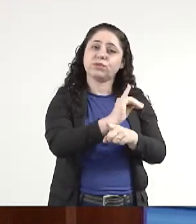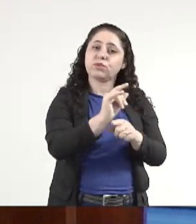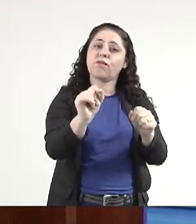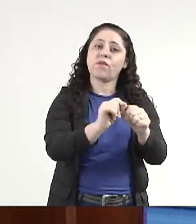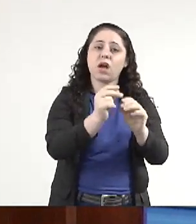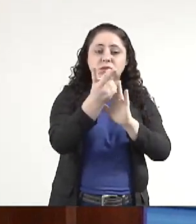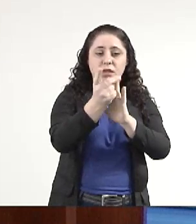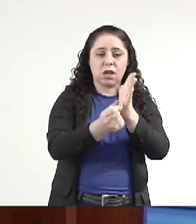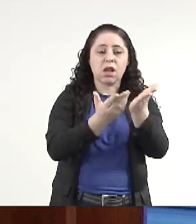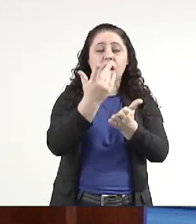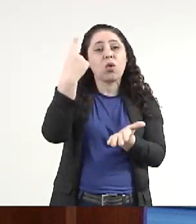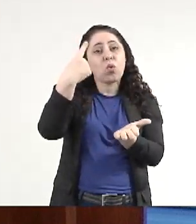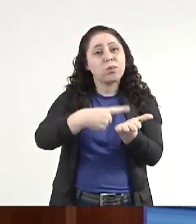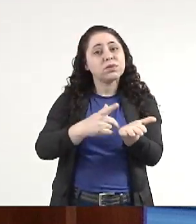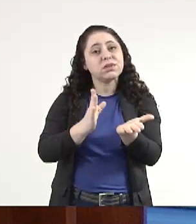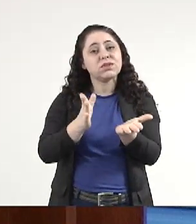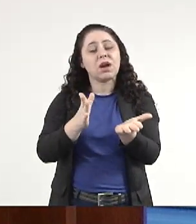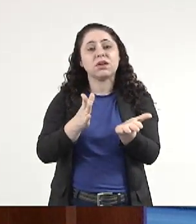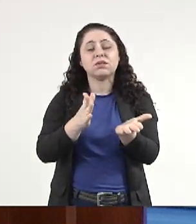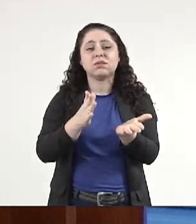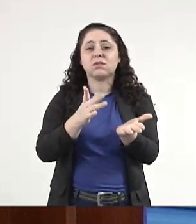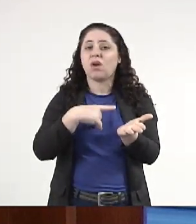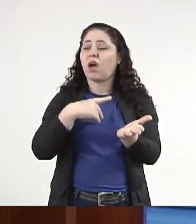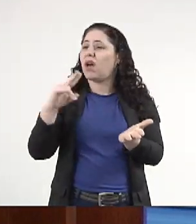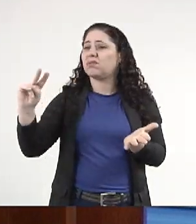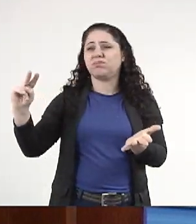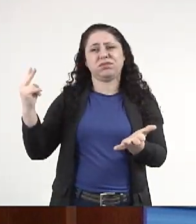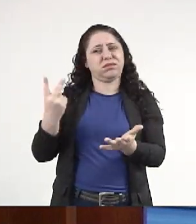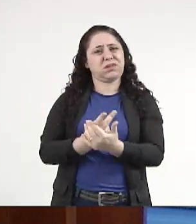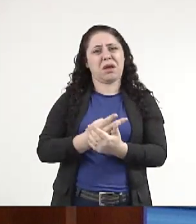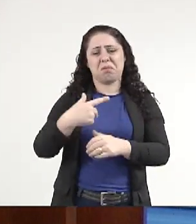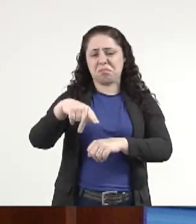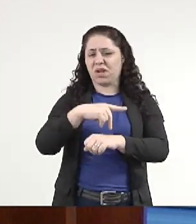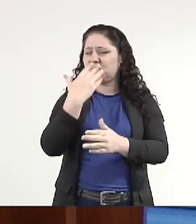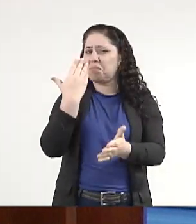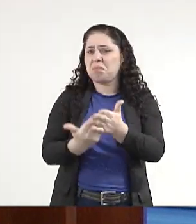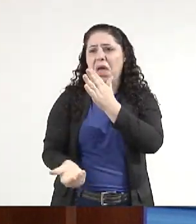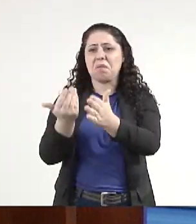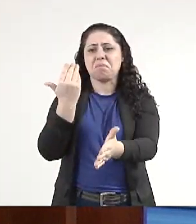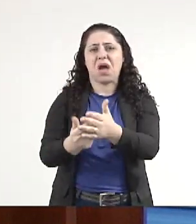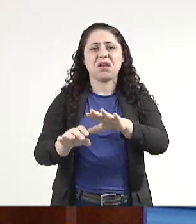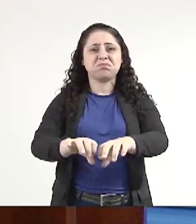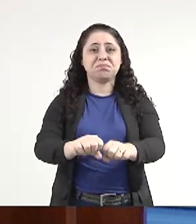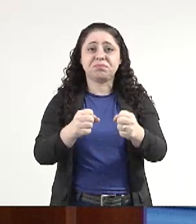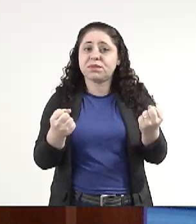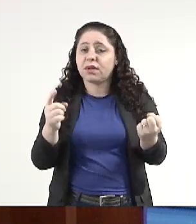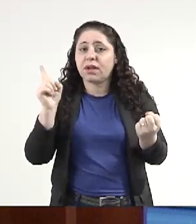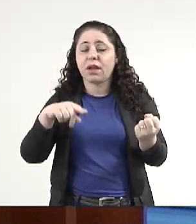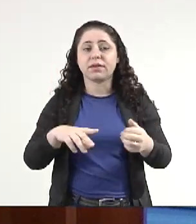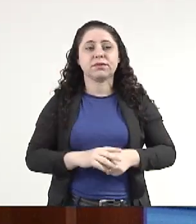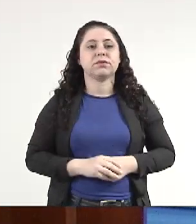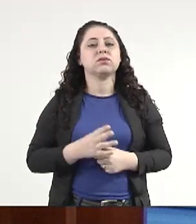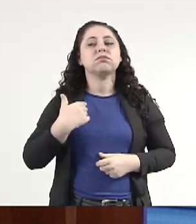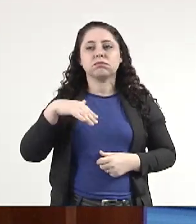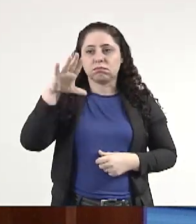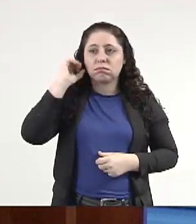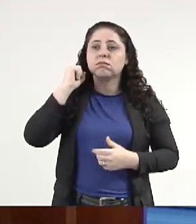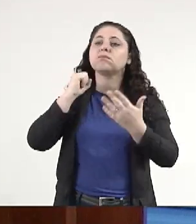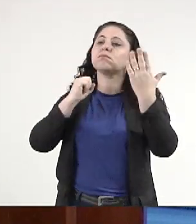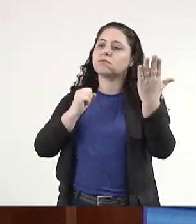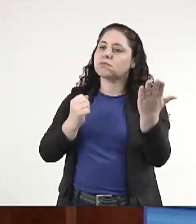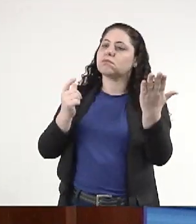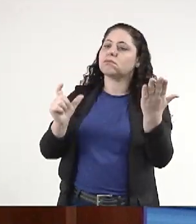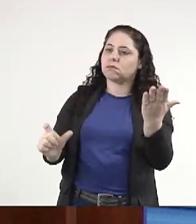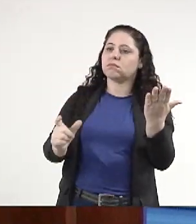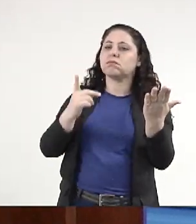previstas orçamentariamente. Então é um absurdo, o país perde muito com isso. Portanto, ouço com o maior prazer o